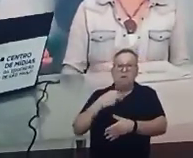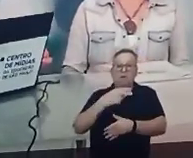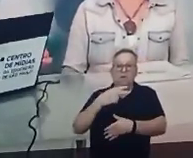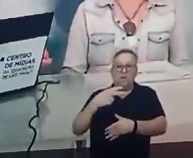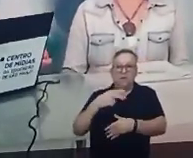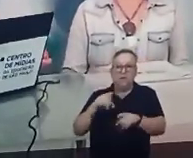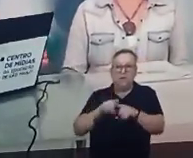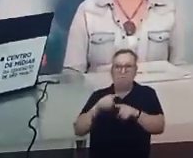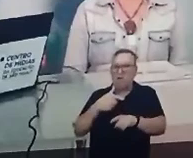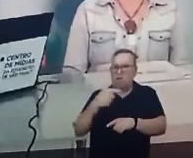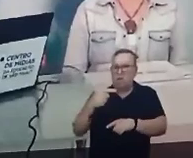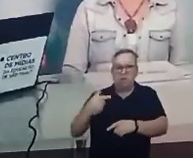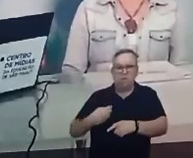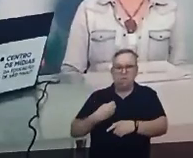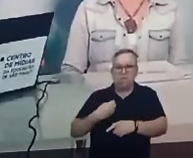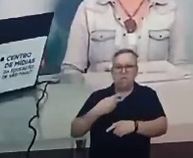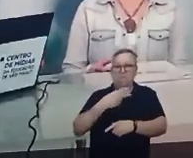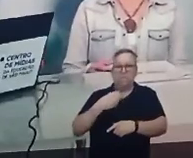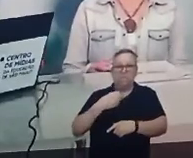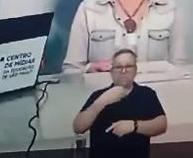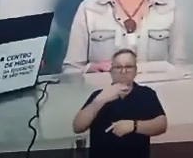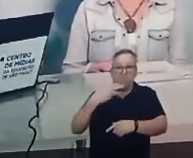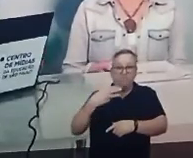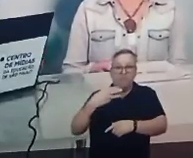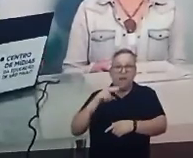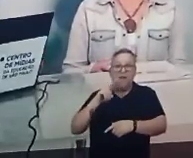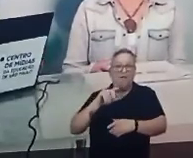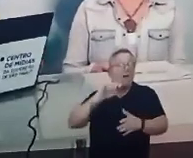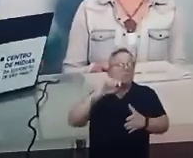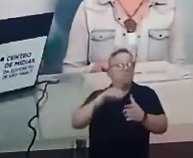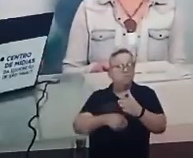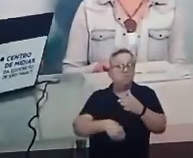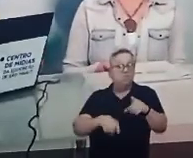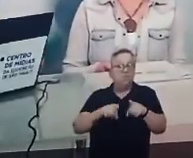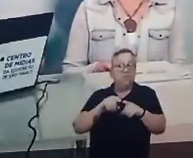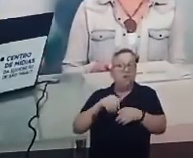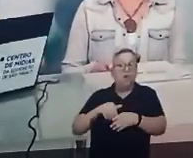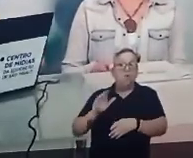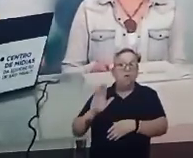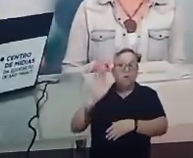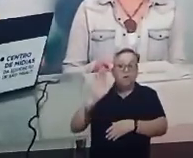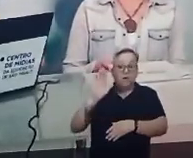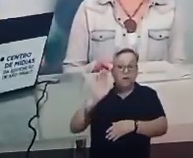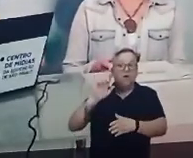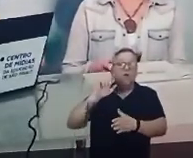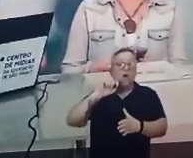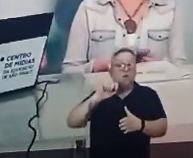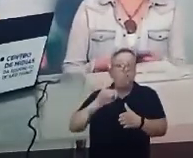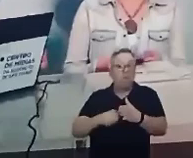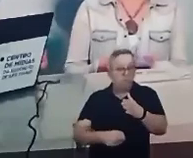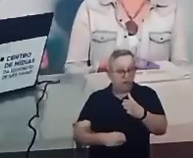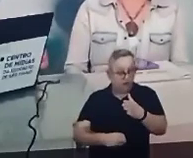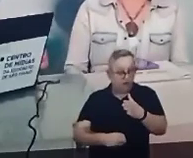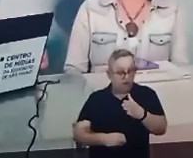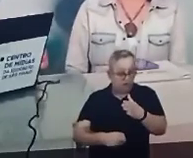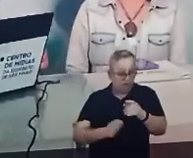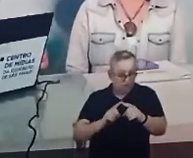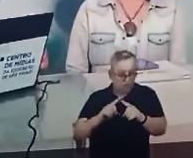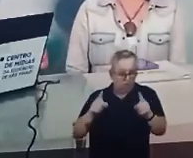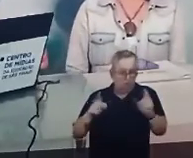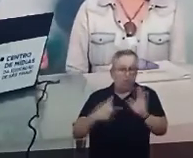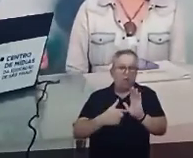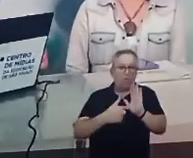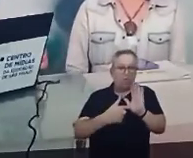não estará vigente para 2023, eles vão se inscrever como candidatos à contratação. Então, lá na sede, quando eles acessam, já